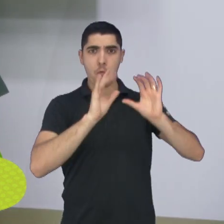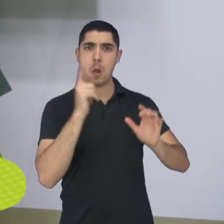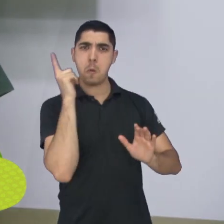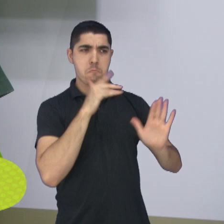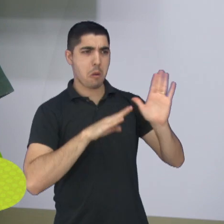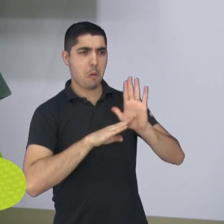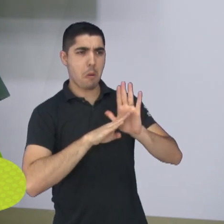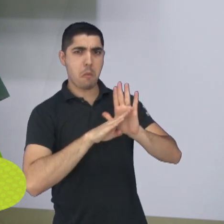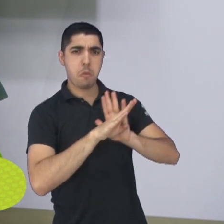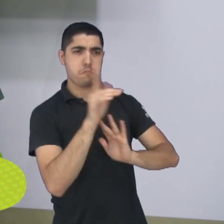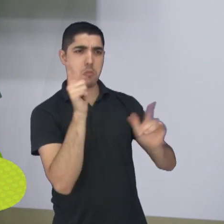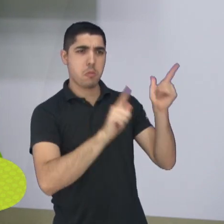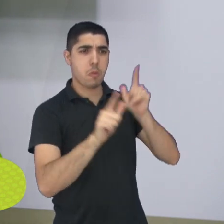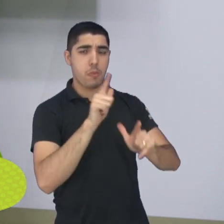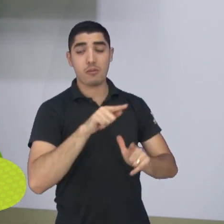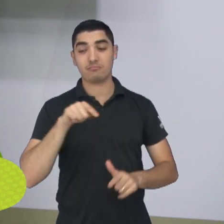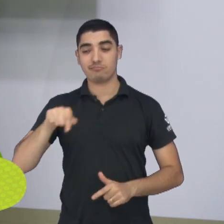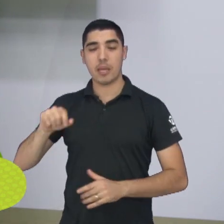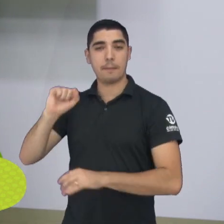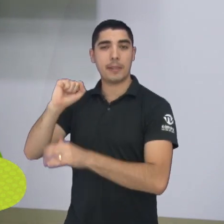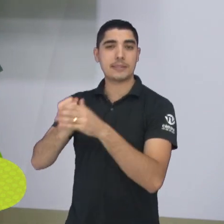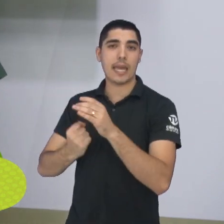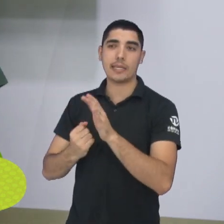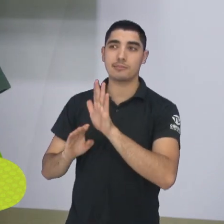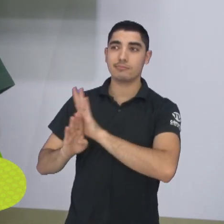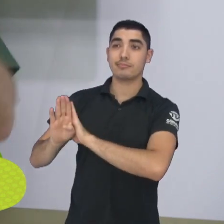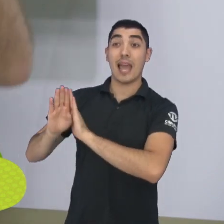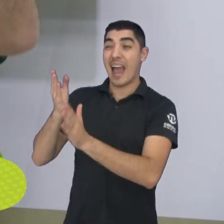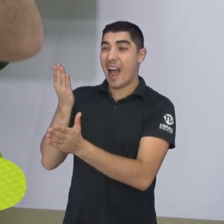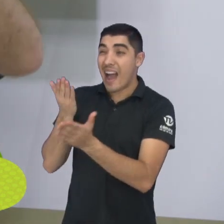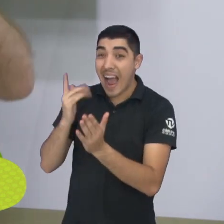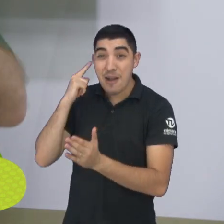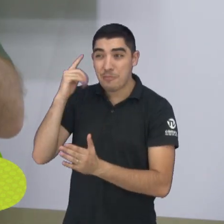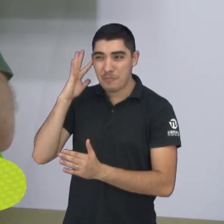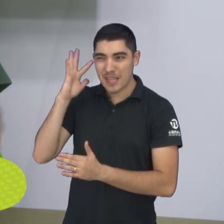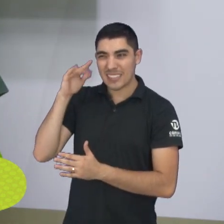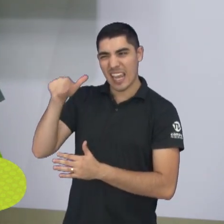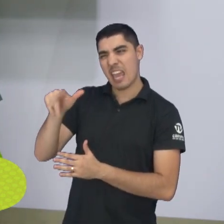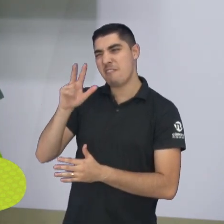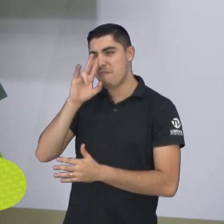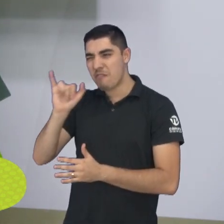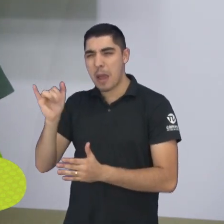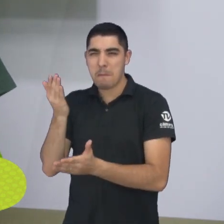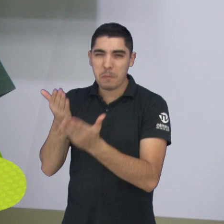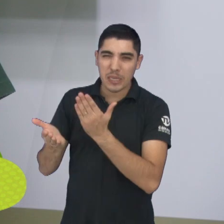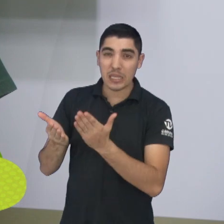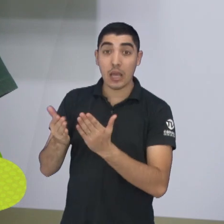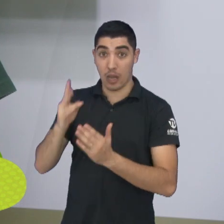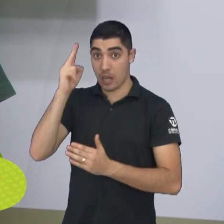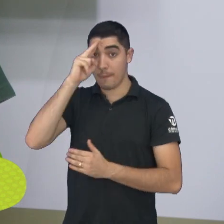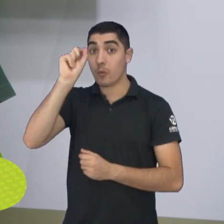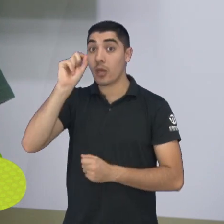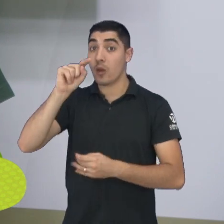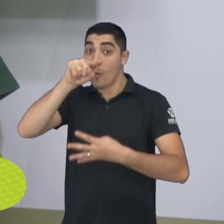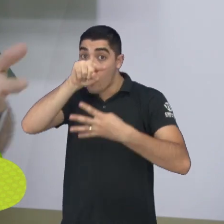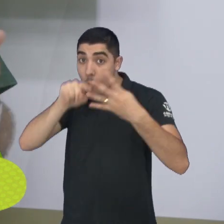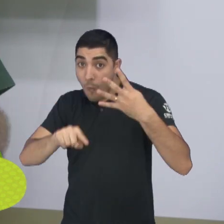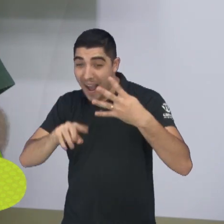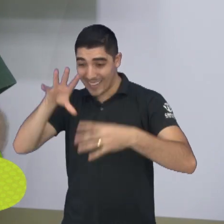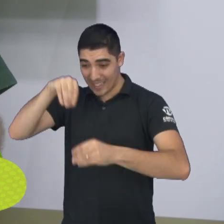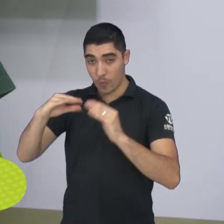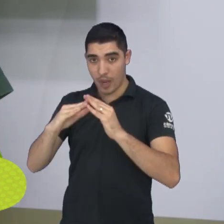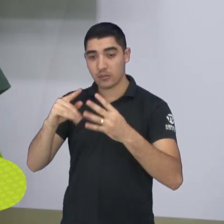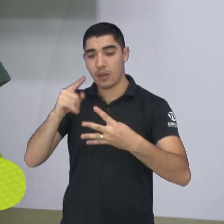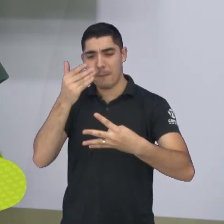bastante. Quando a gente esperava que o São José talvez fosse perder um jogo, o São José, lembrando que teve 4 jogos em casa, perdeu 3, ganhou